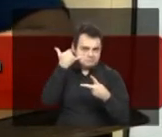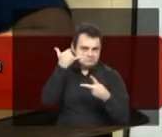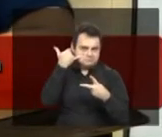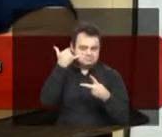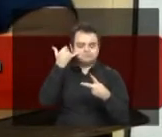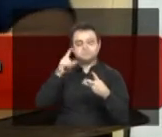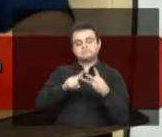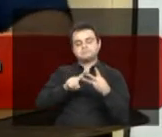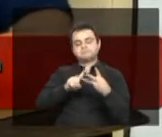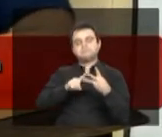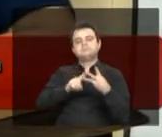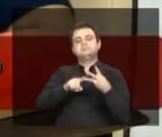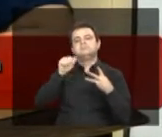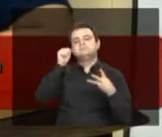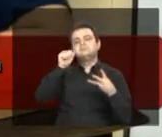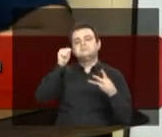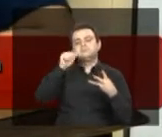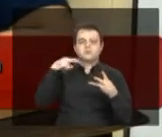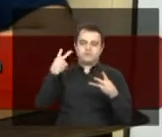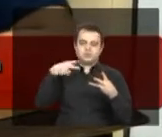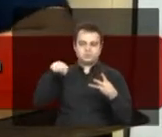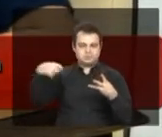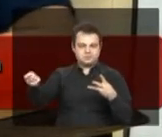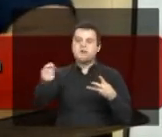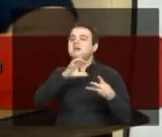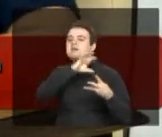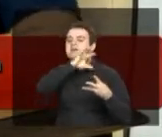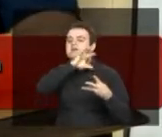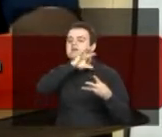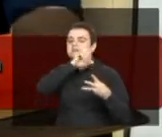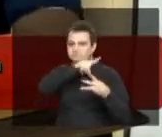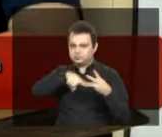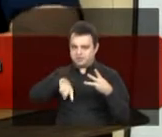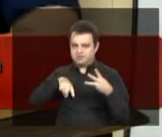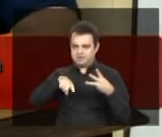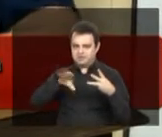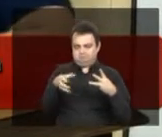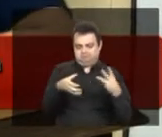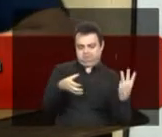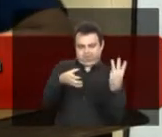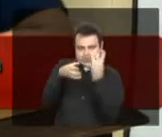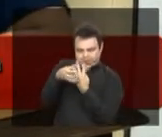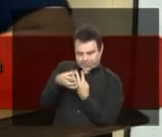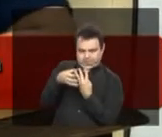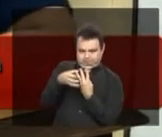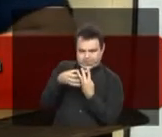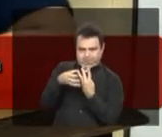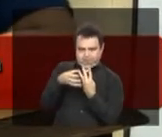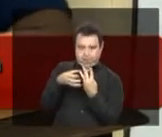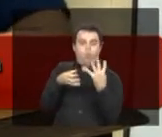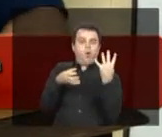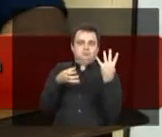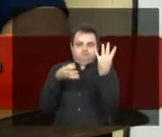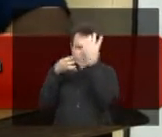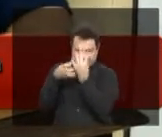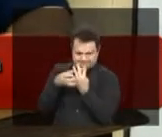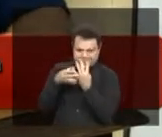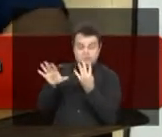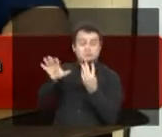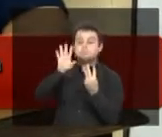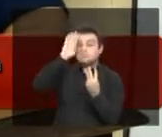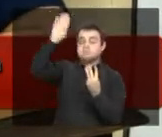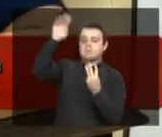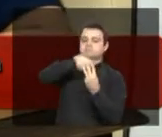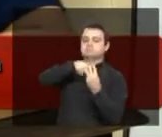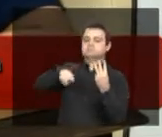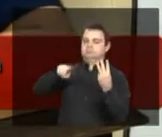menção, e também a vereadora Cláudia de Giuli, mas em especial os dois, né? E aí eu falei,